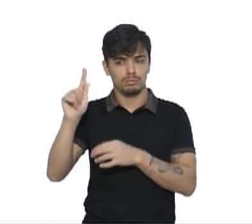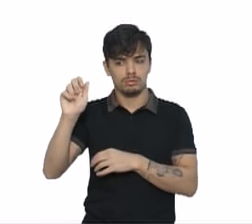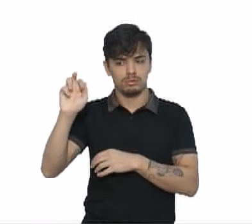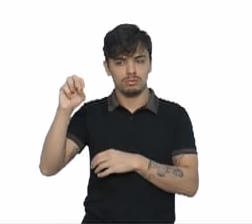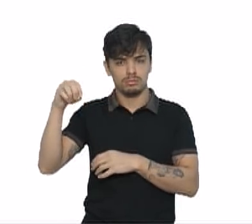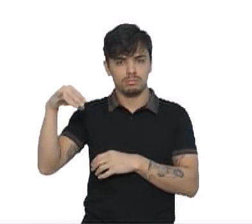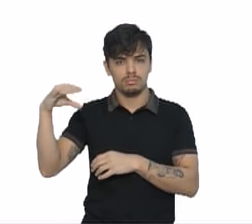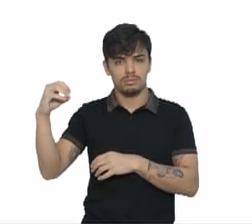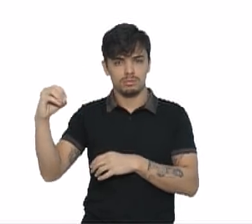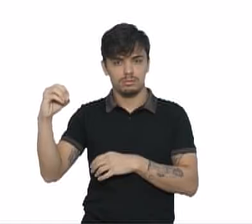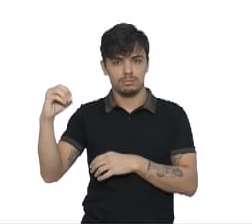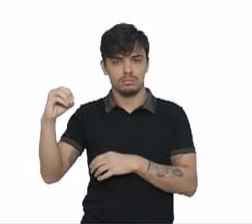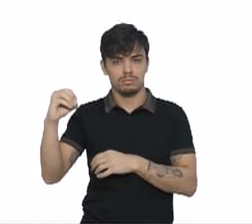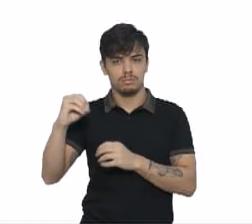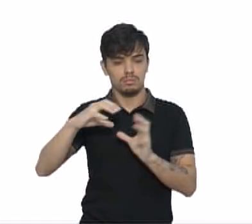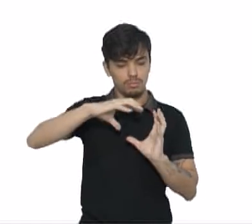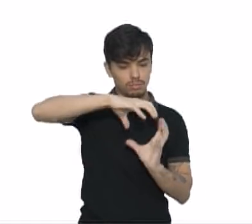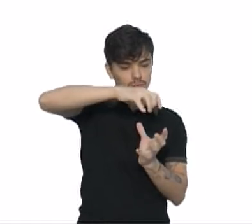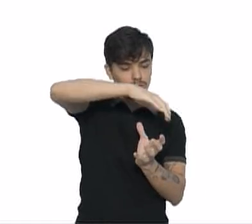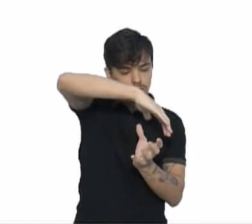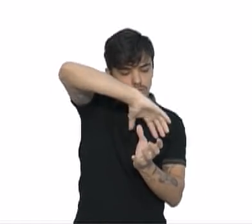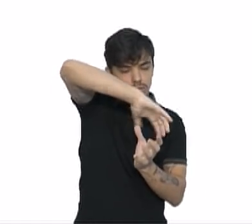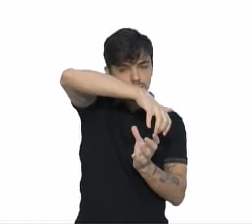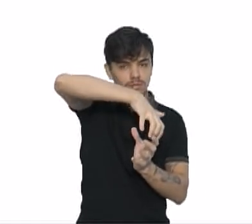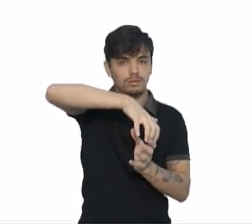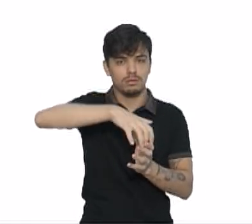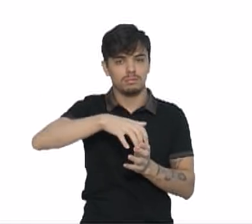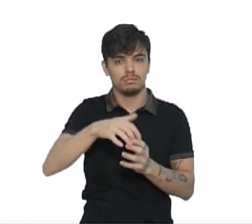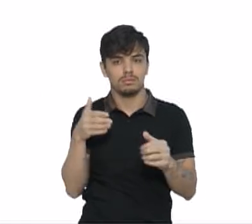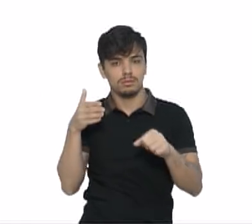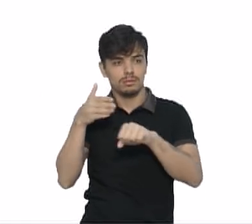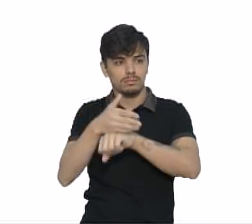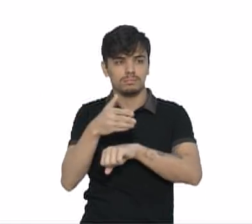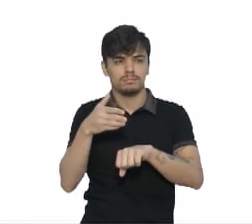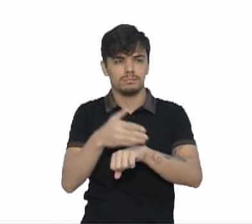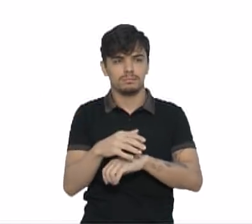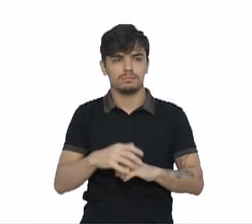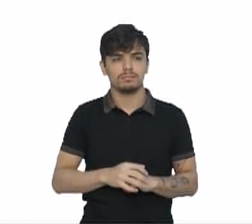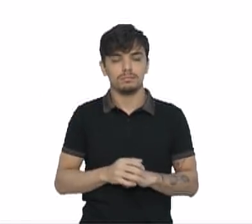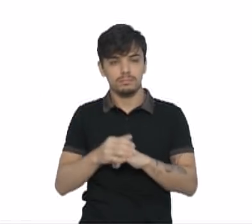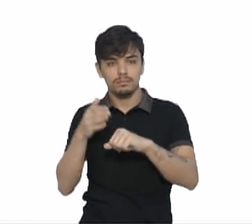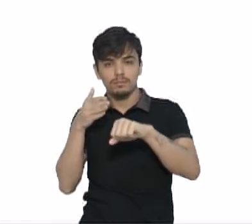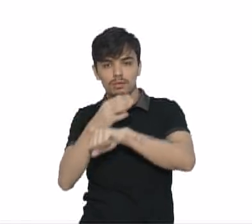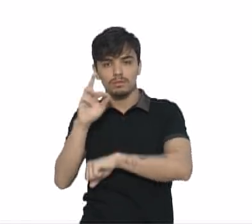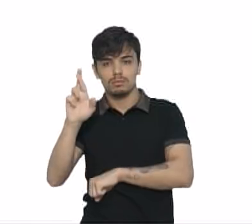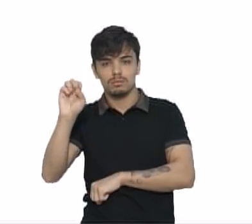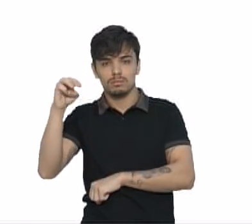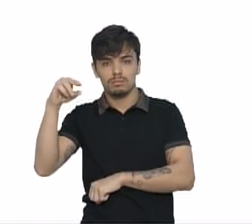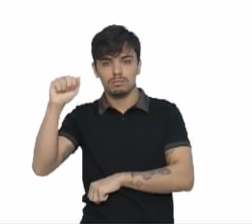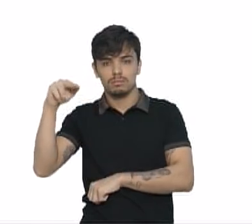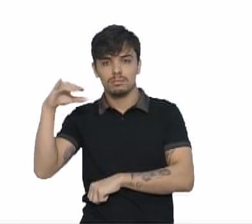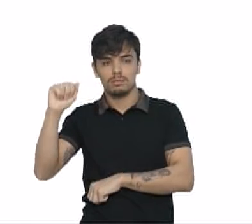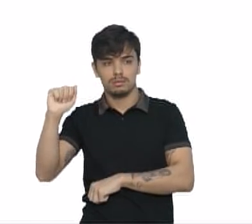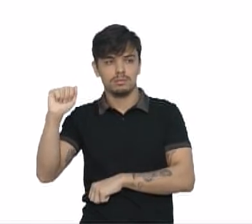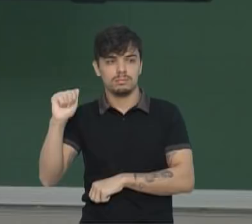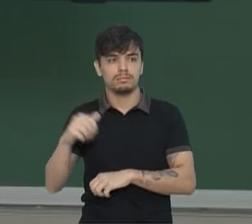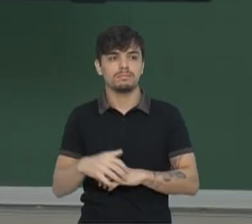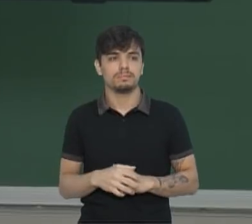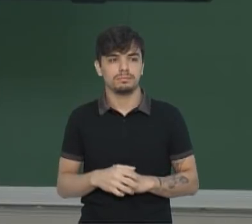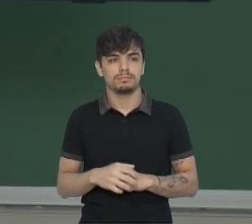que migraram para entrar na fronteira romana pelo Reno Danúbio. Depois ocuparam a região da Gália com outras